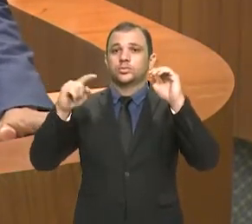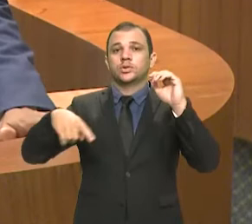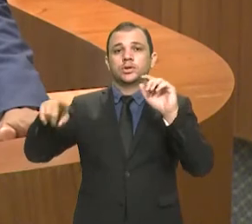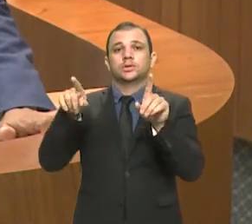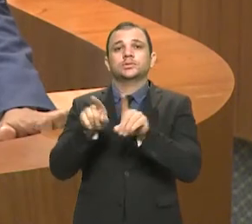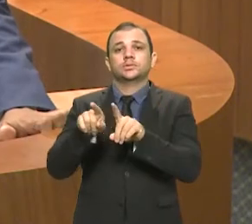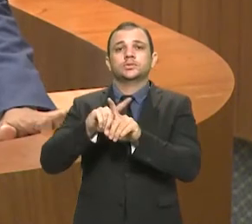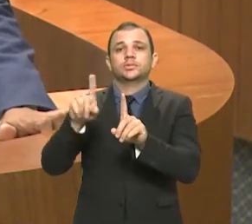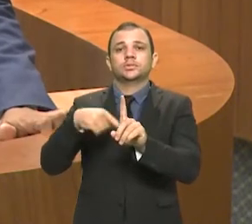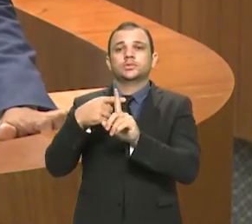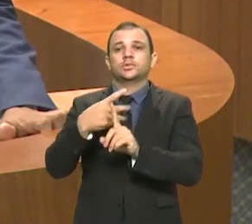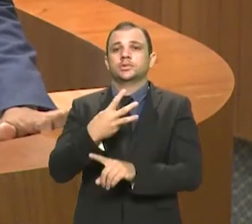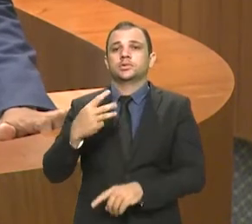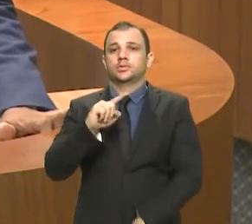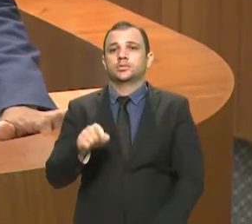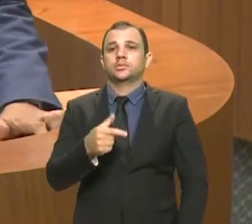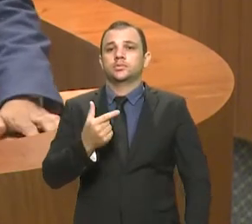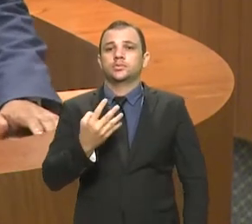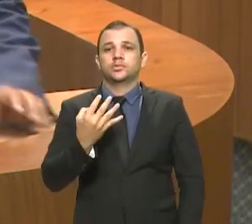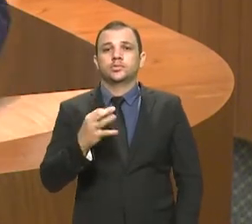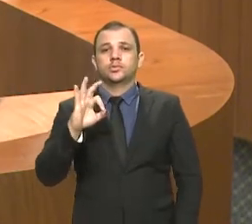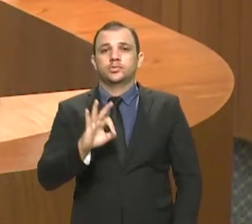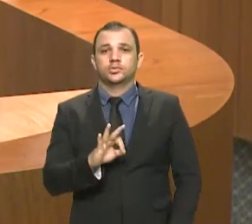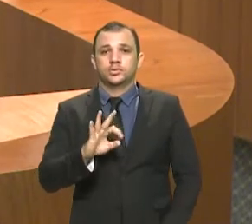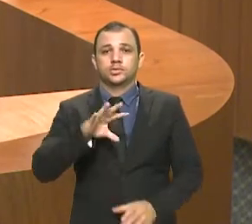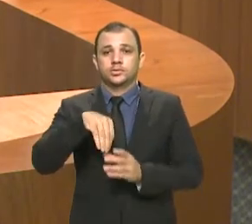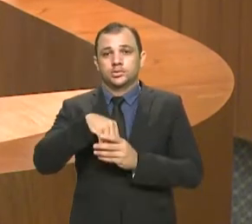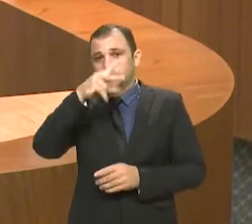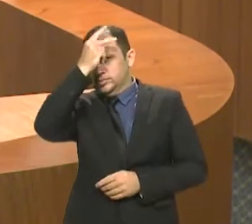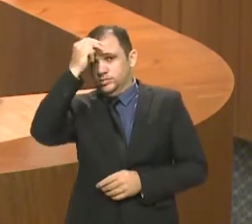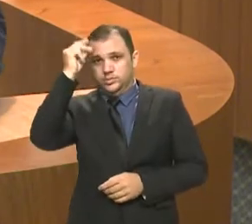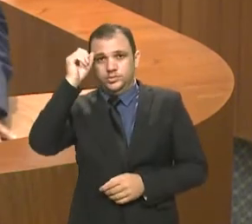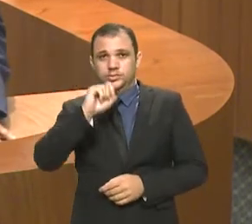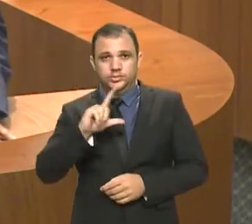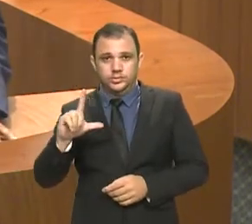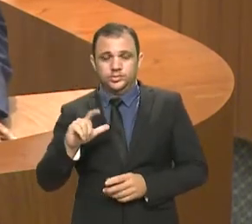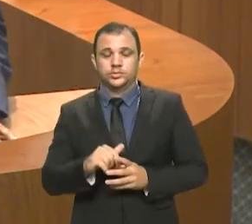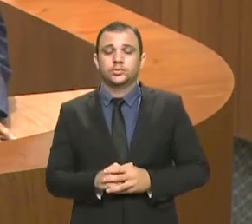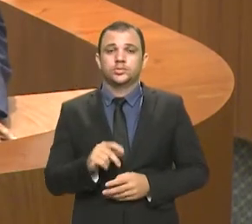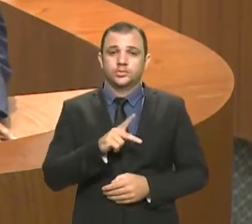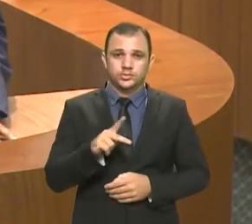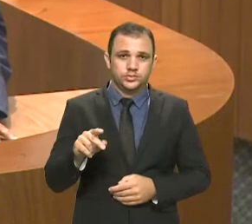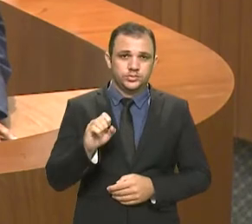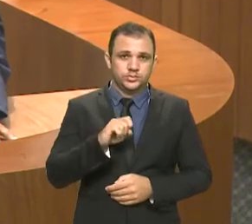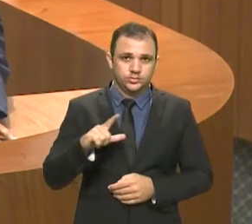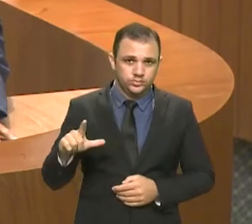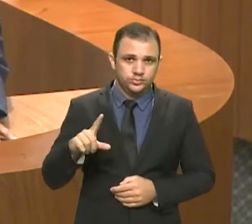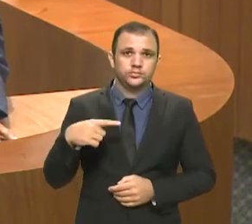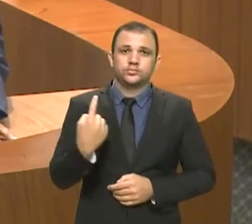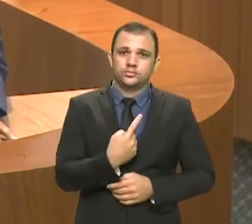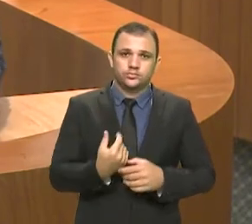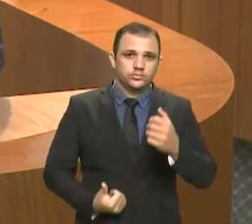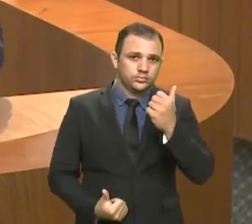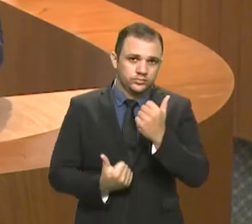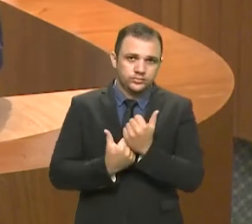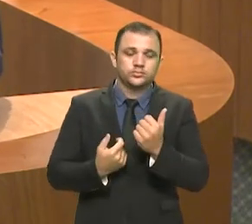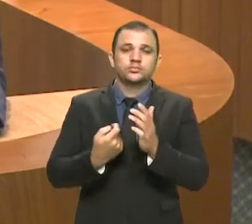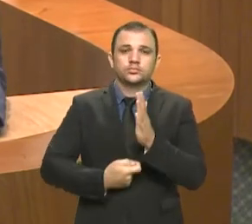reajuste de 33,24% na Prefeitura de São Luís. Professores de São Luís, contem com o nosso apoio à nossa